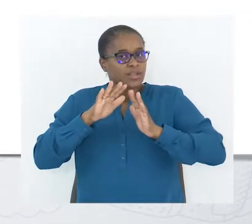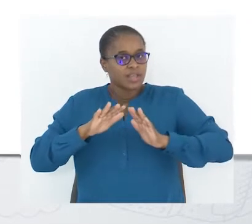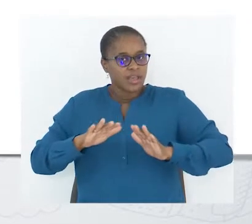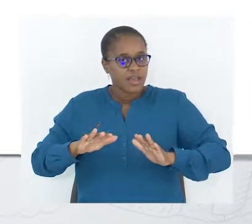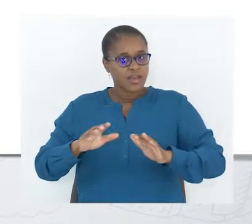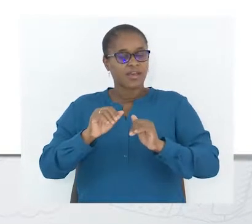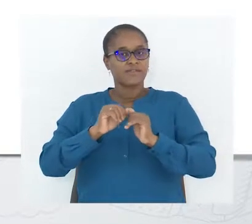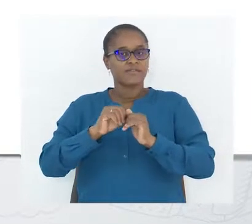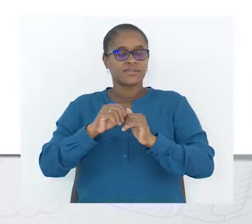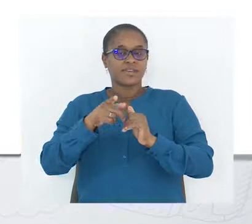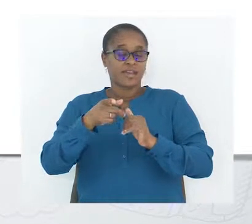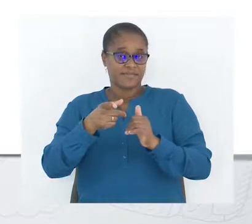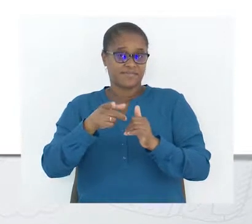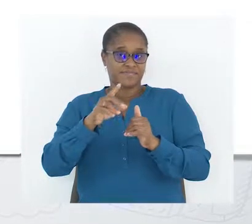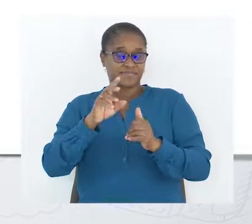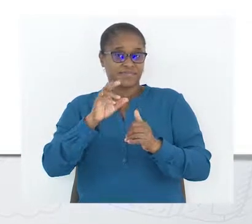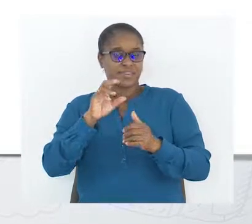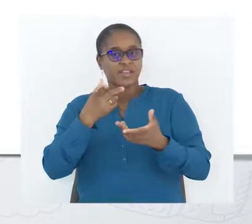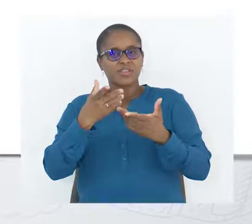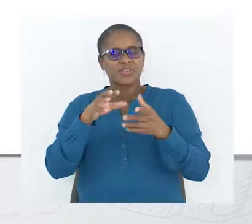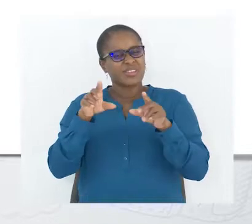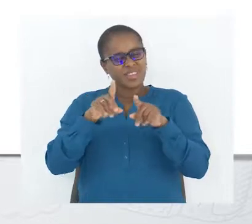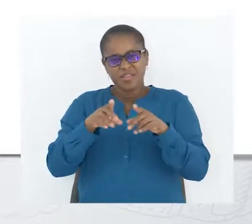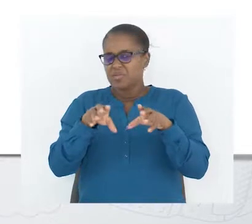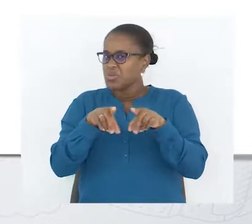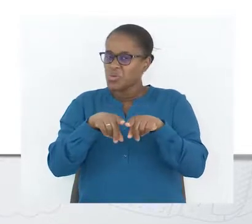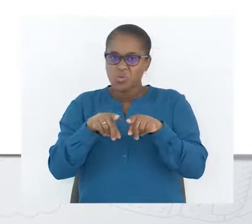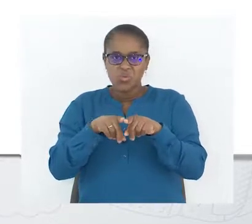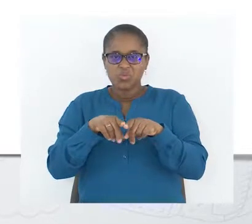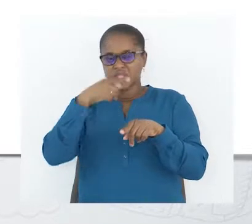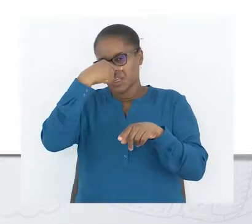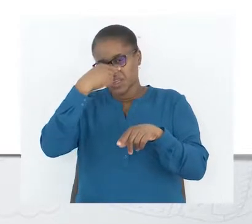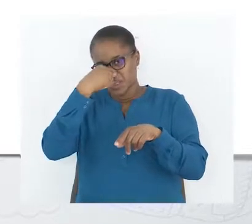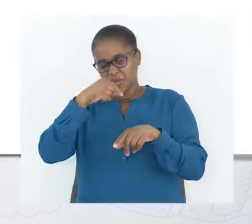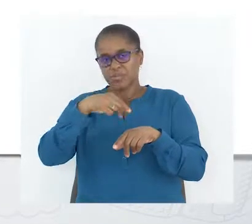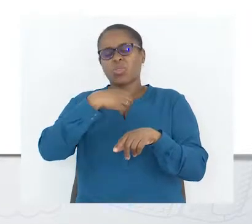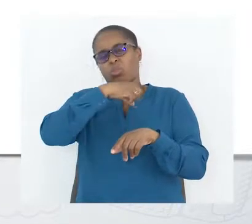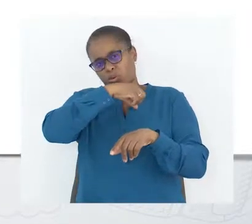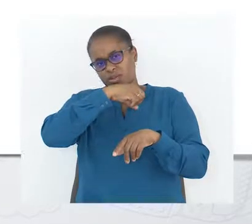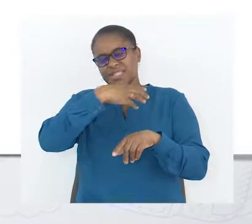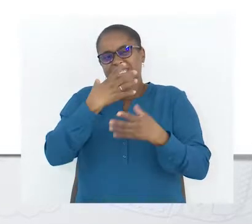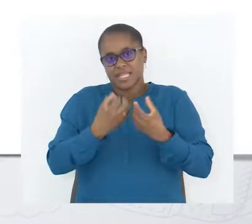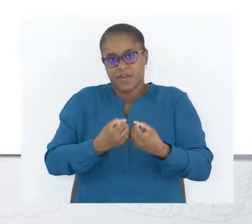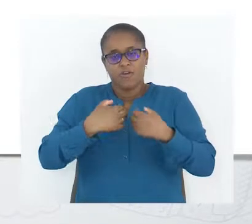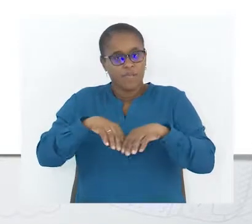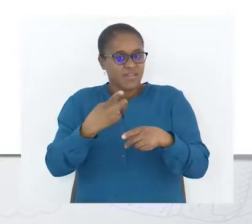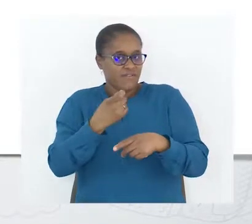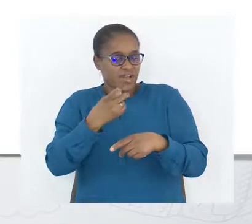são aqueles comuns de gripe, tosse seca, mas sem falta de ar